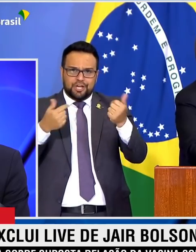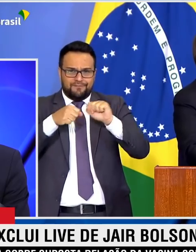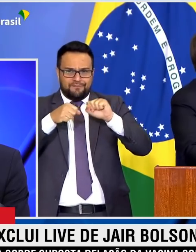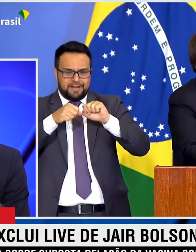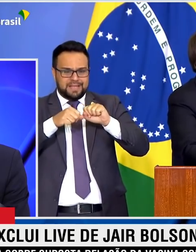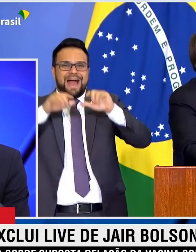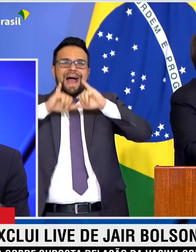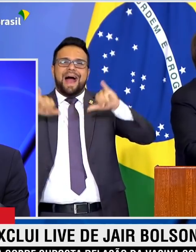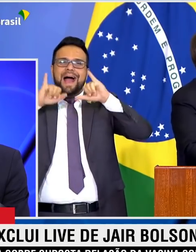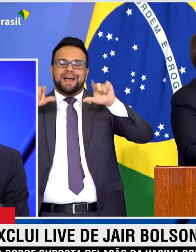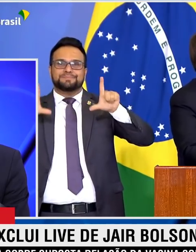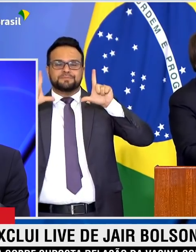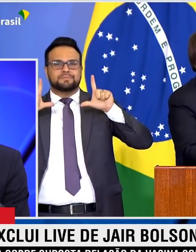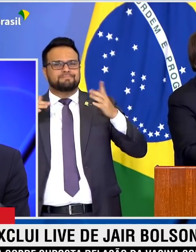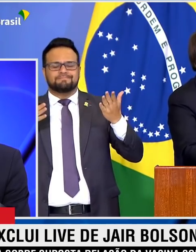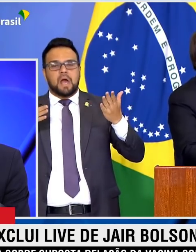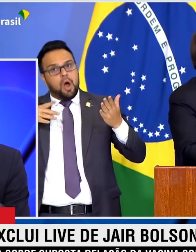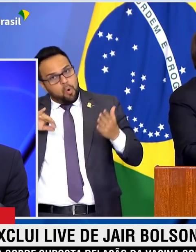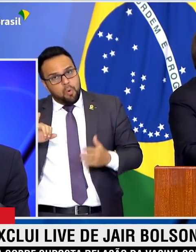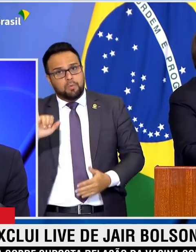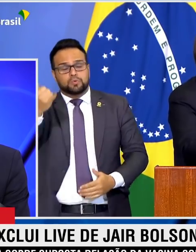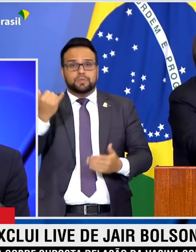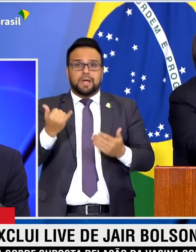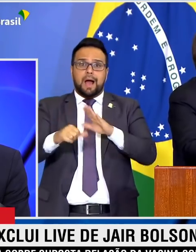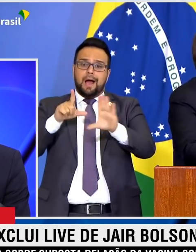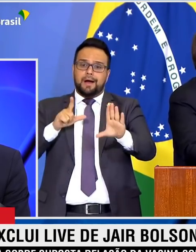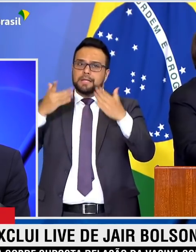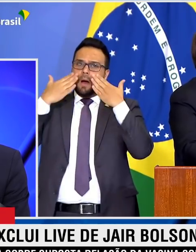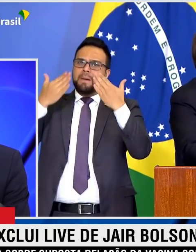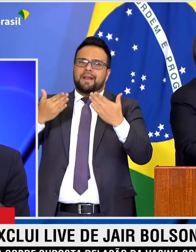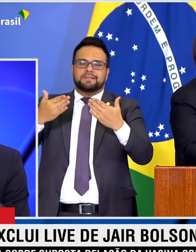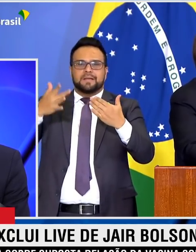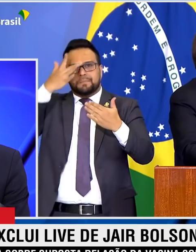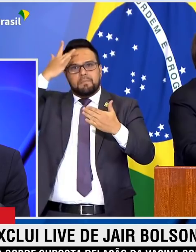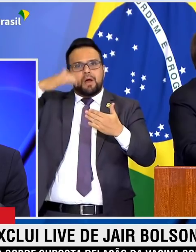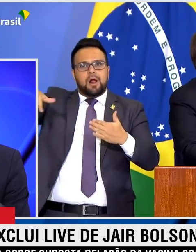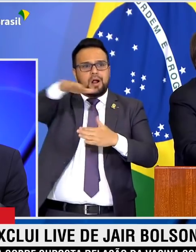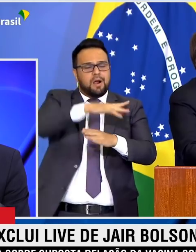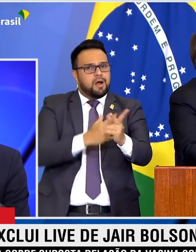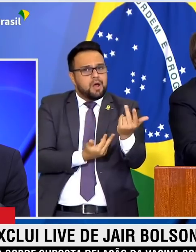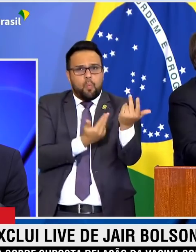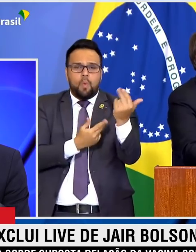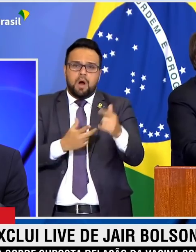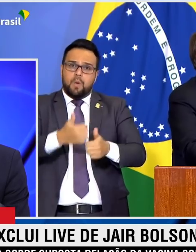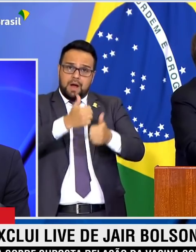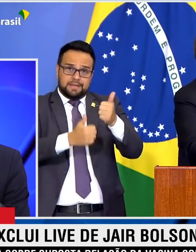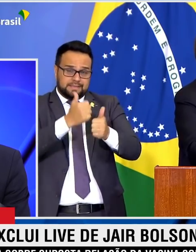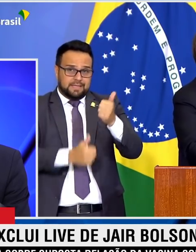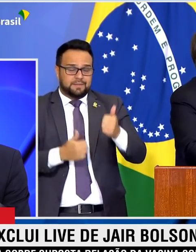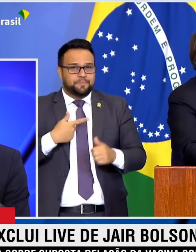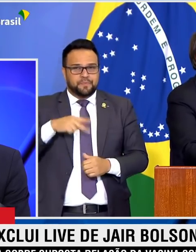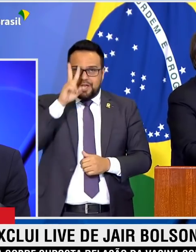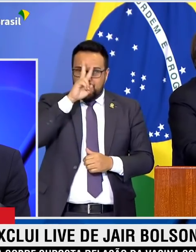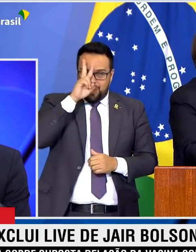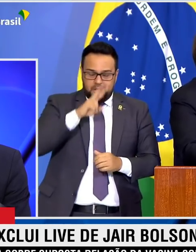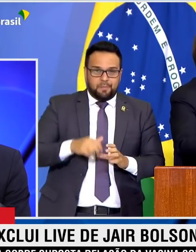Econômica é uma situação bastante delicada com repercussões é muito fortes no meio econômico Paulo